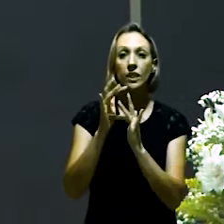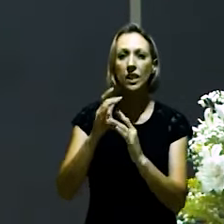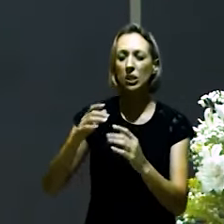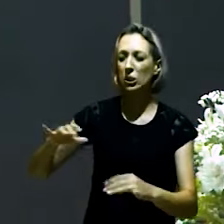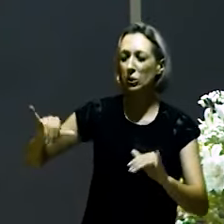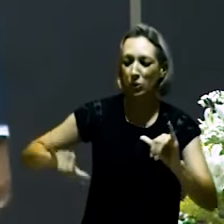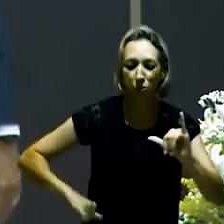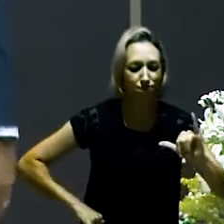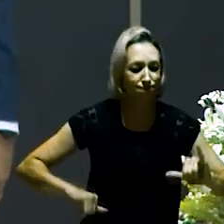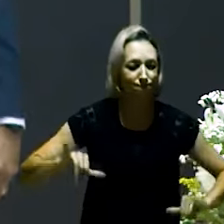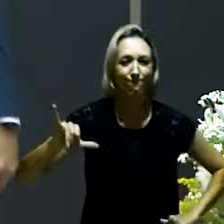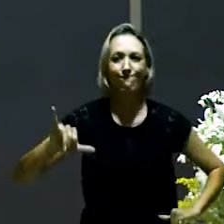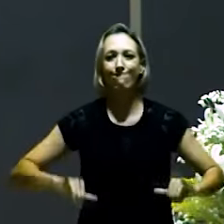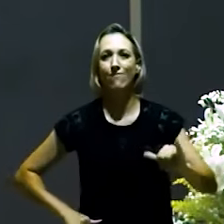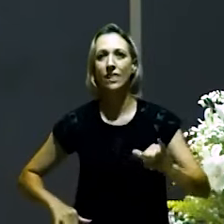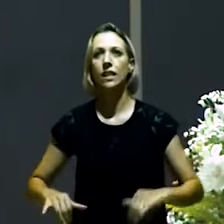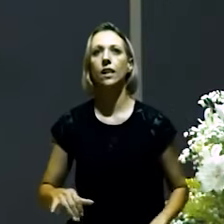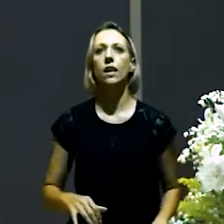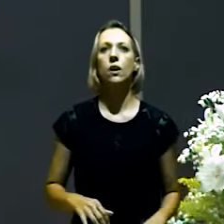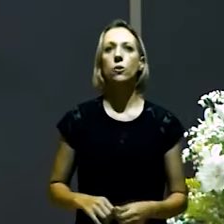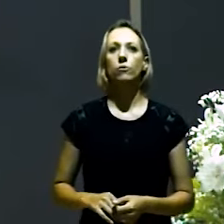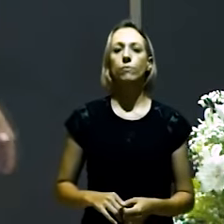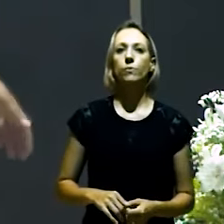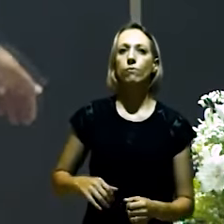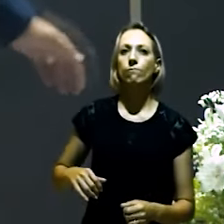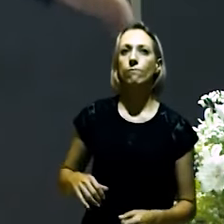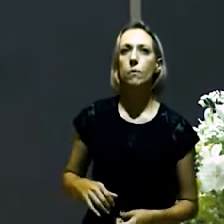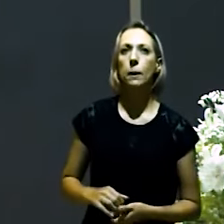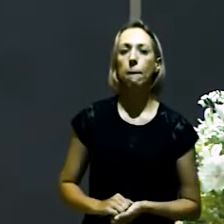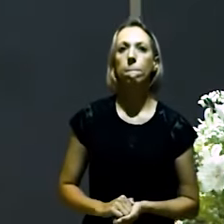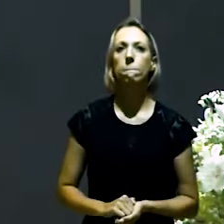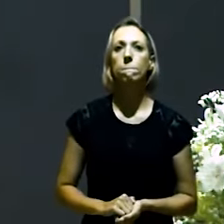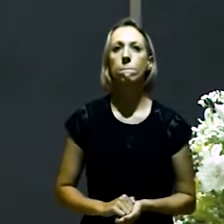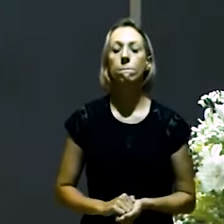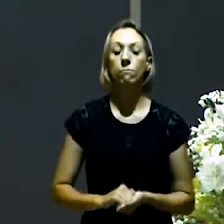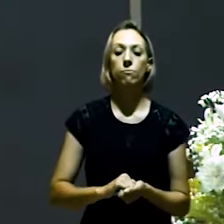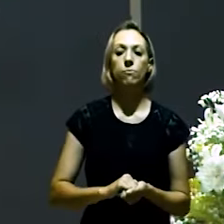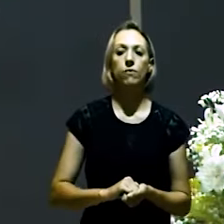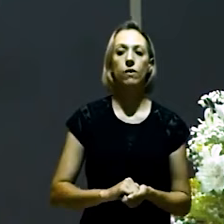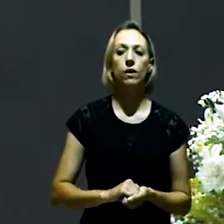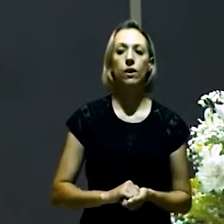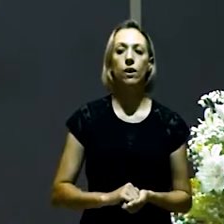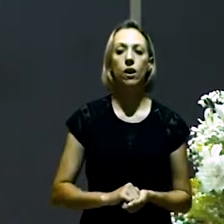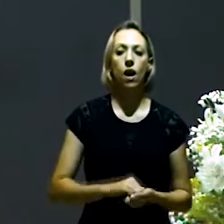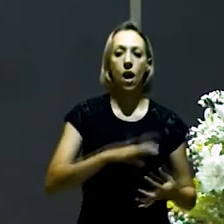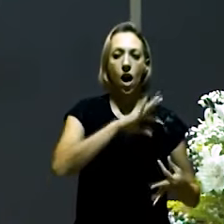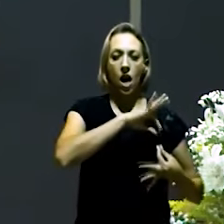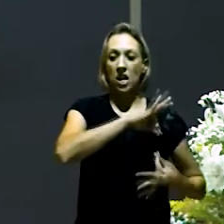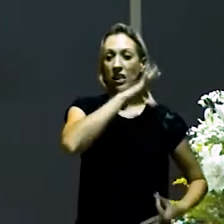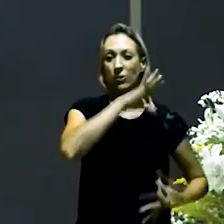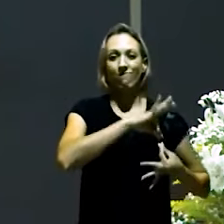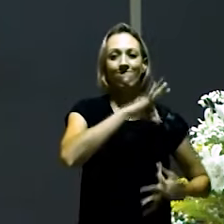desceu ao inferno. Ele anunciou a sua vitória no mundo espiritual. Esse mundo espiritual que aprisionava